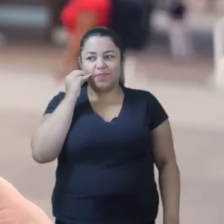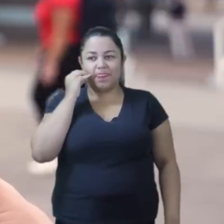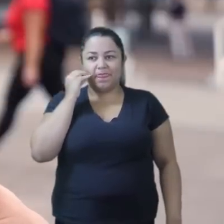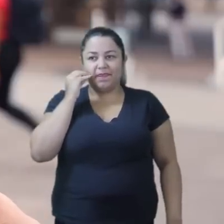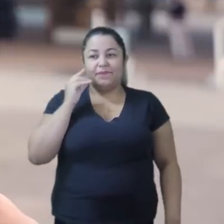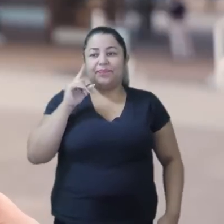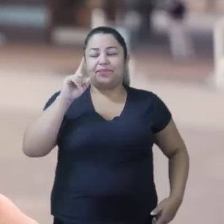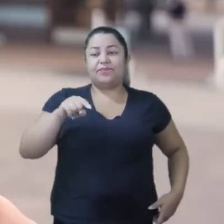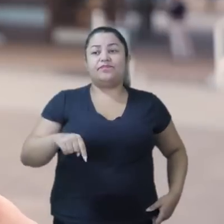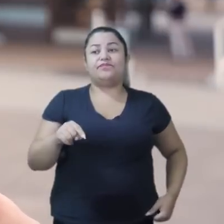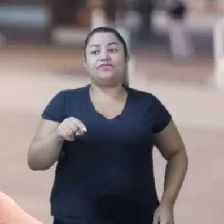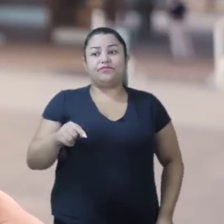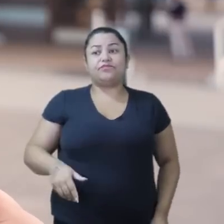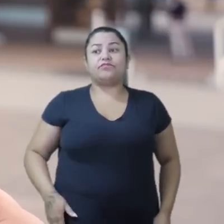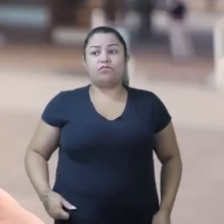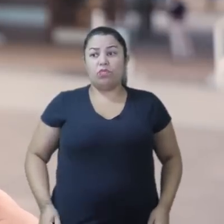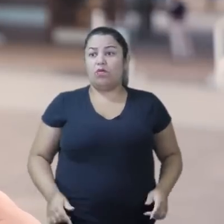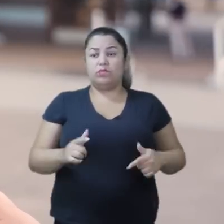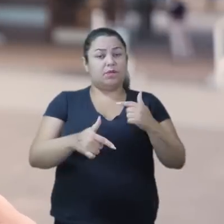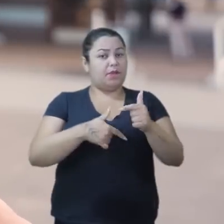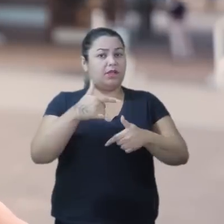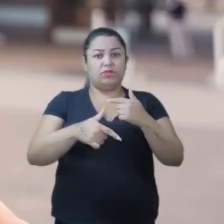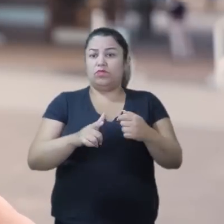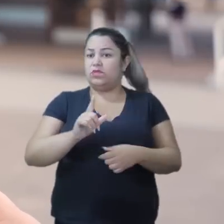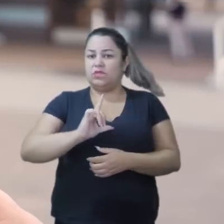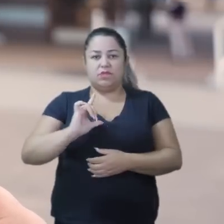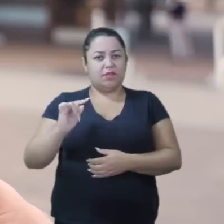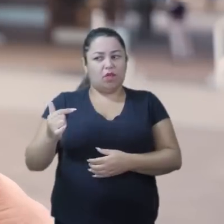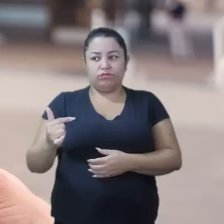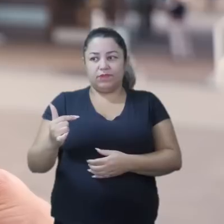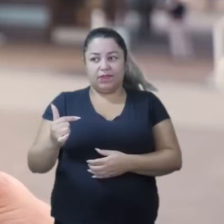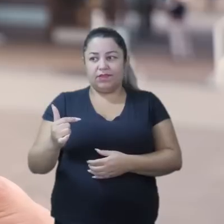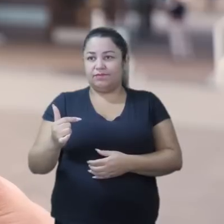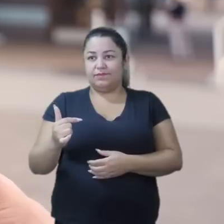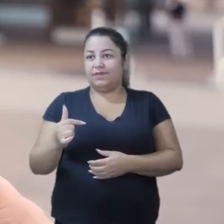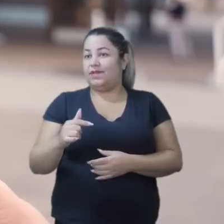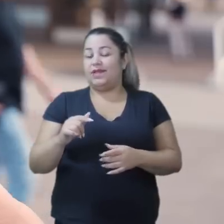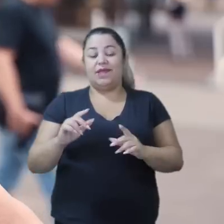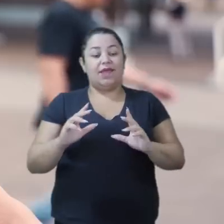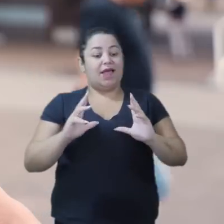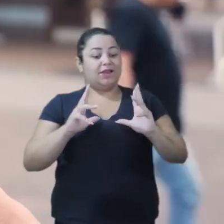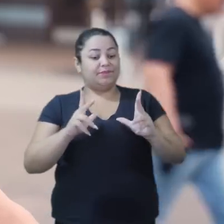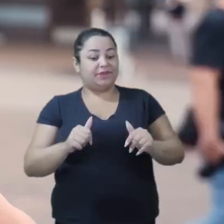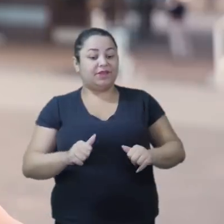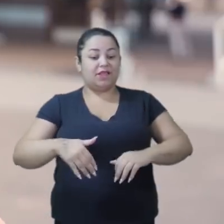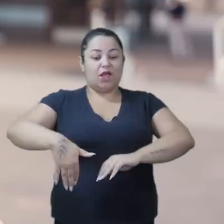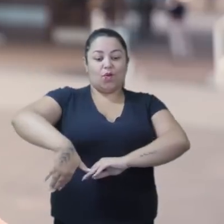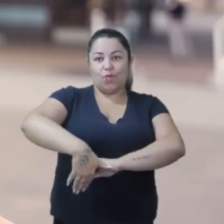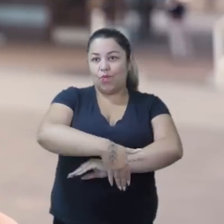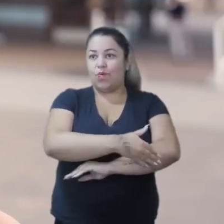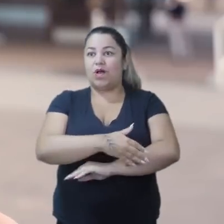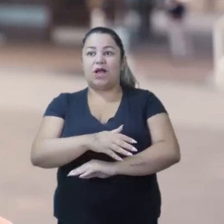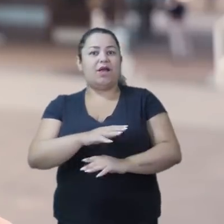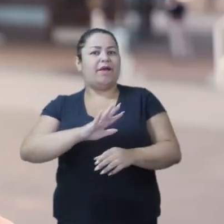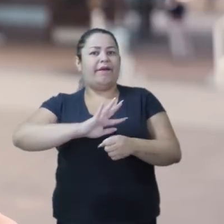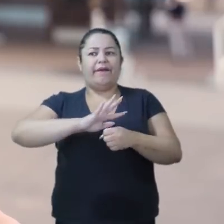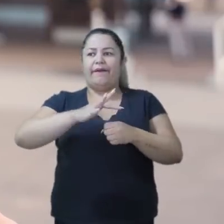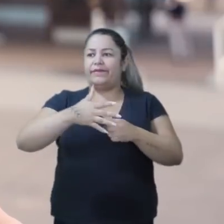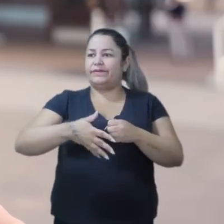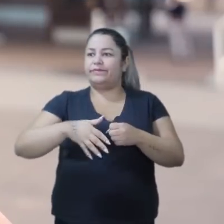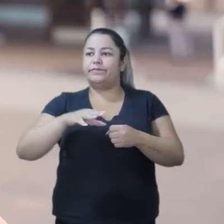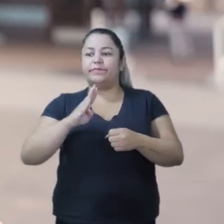sem os trabalhadores a gente não tem limpeza nas ruas, saneamento básico,